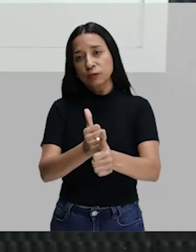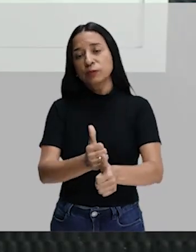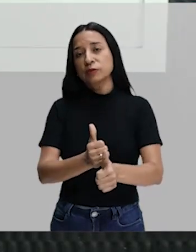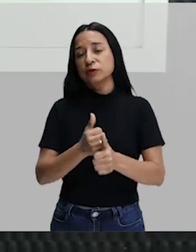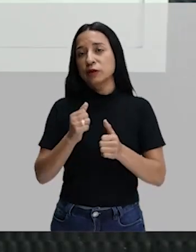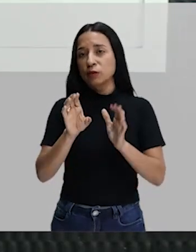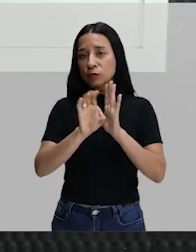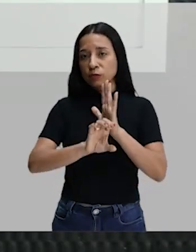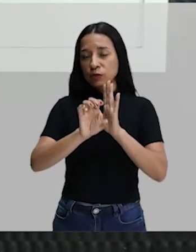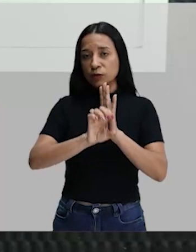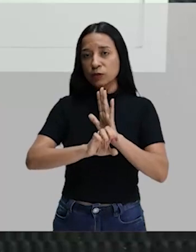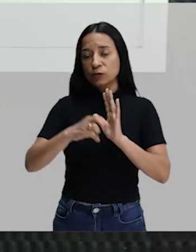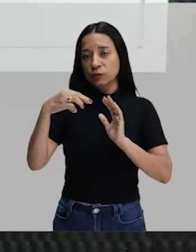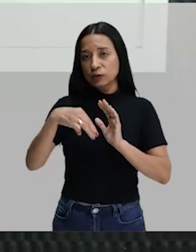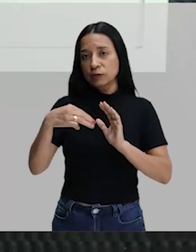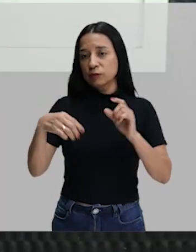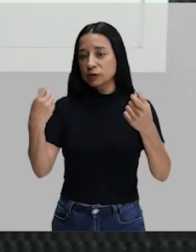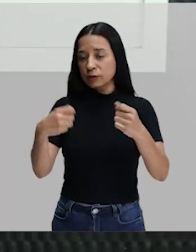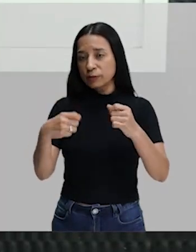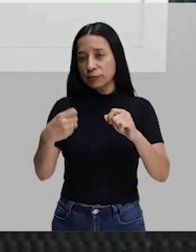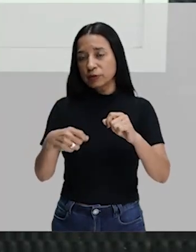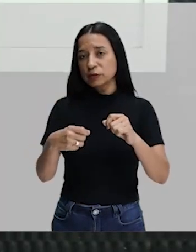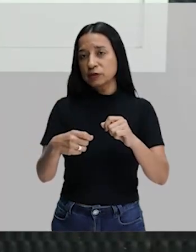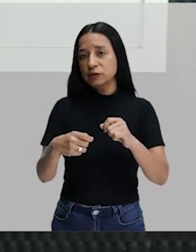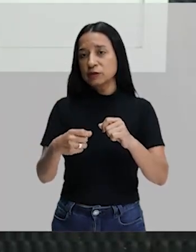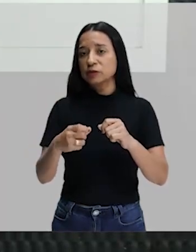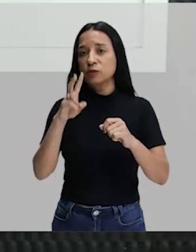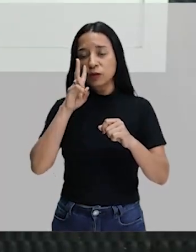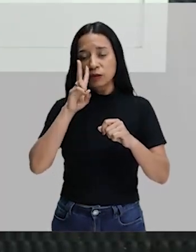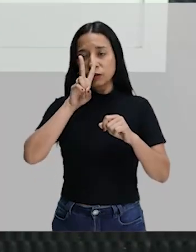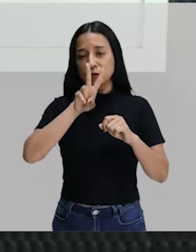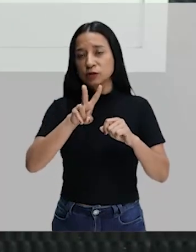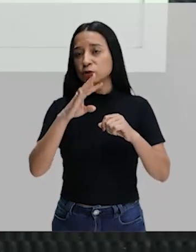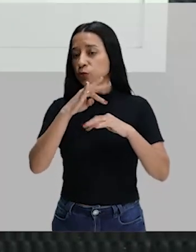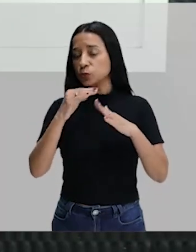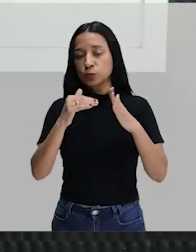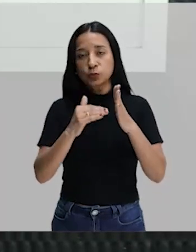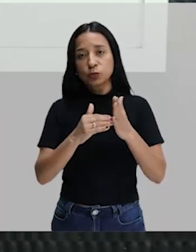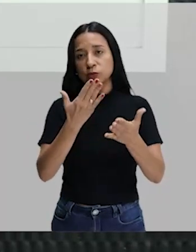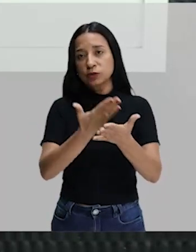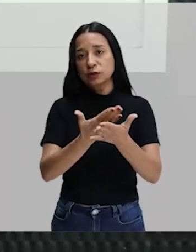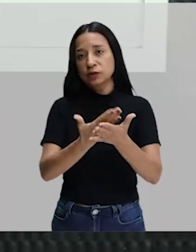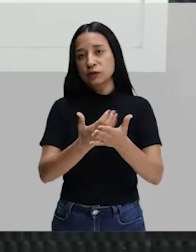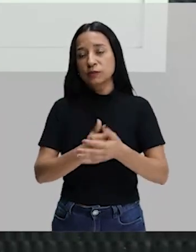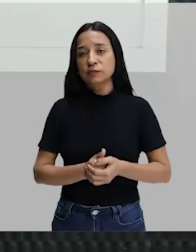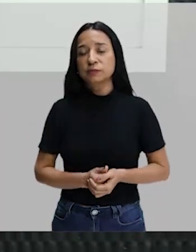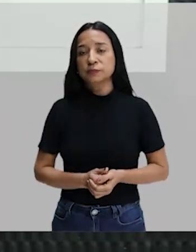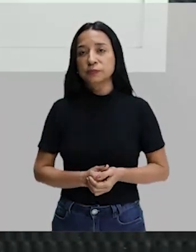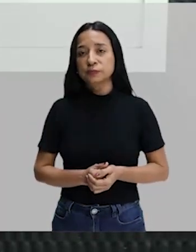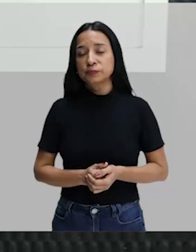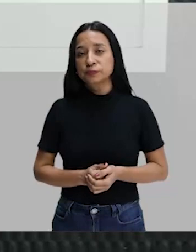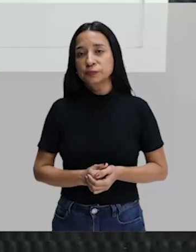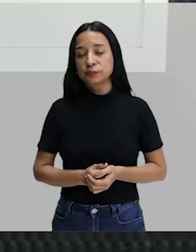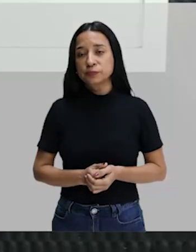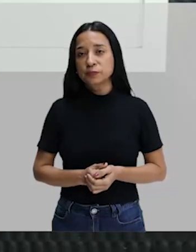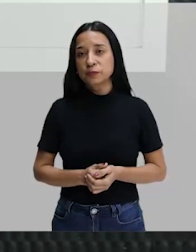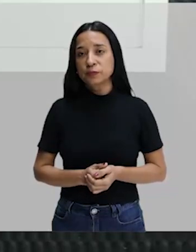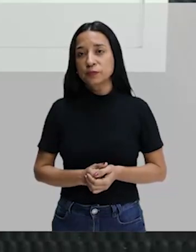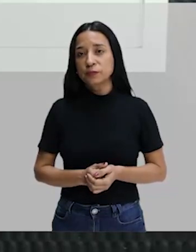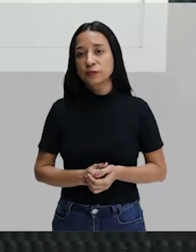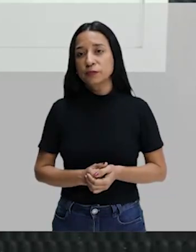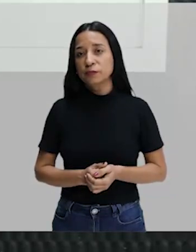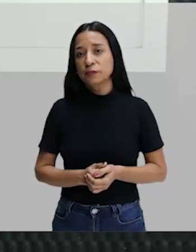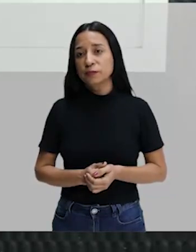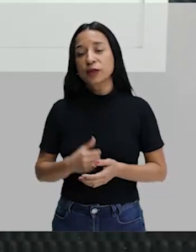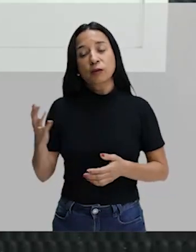é necessário que você assista todas as aulas, porque às vezes uma informação de uma aula é necessário na outra, certo? Então,